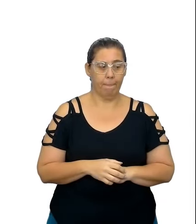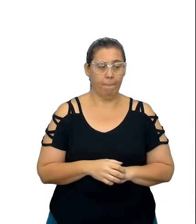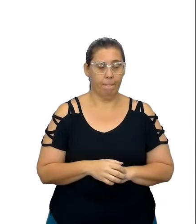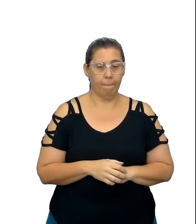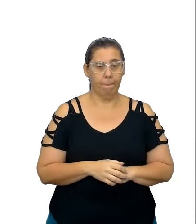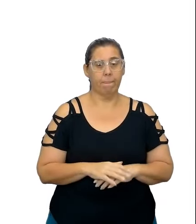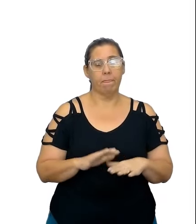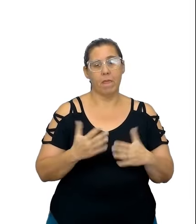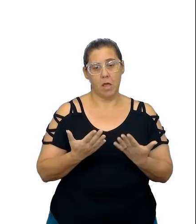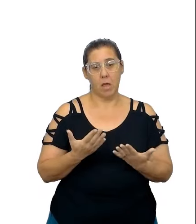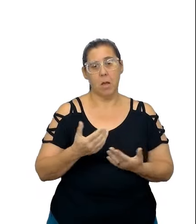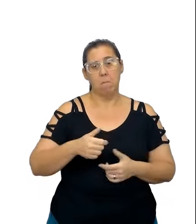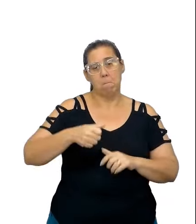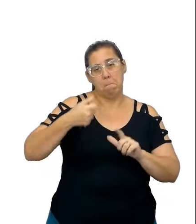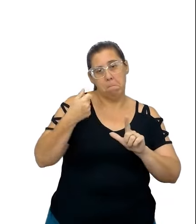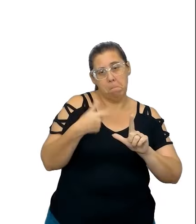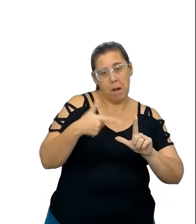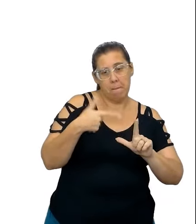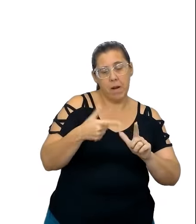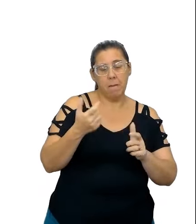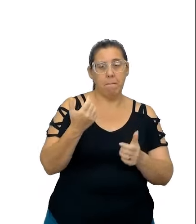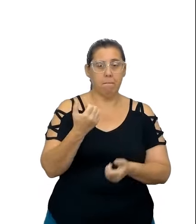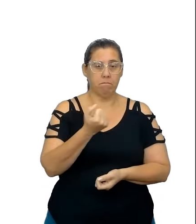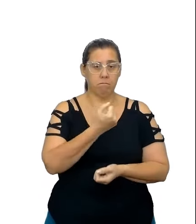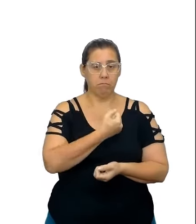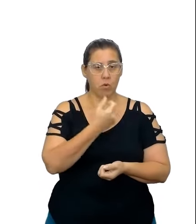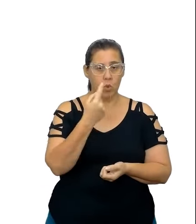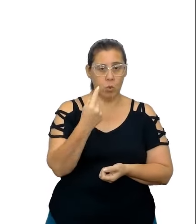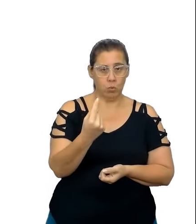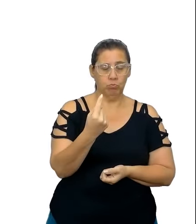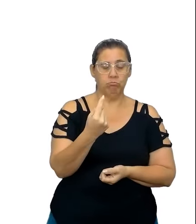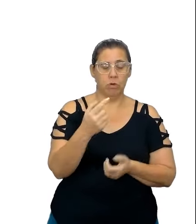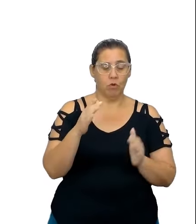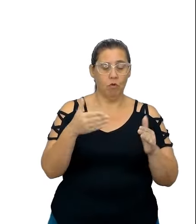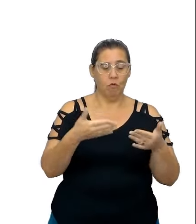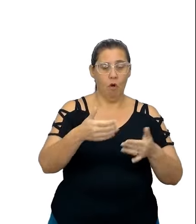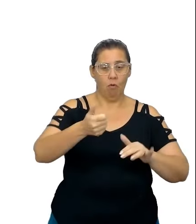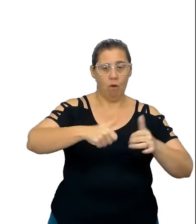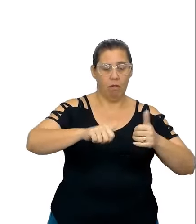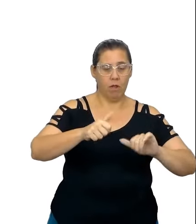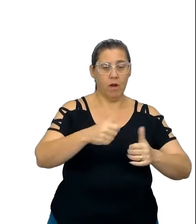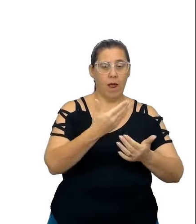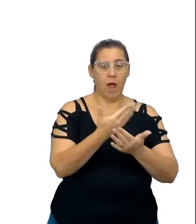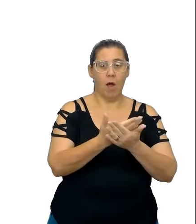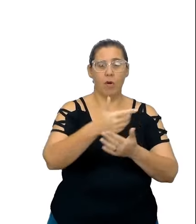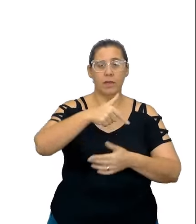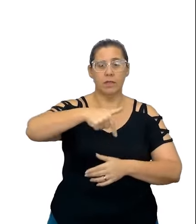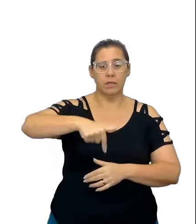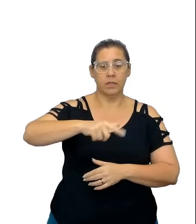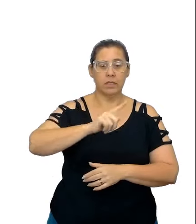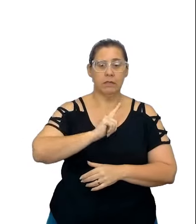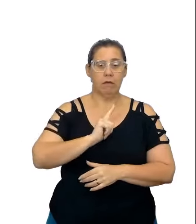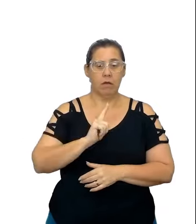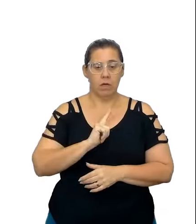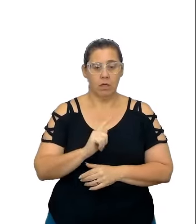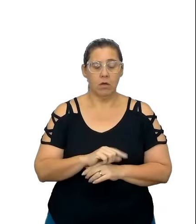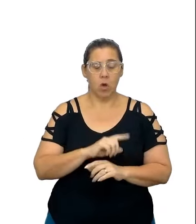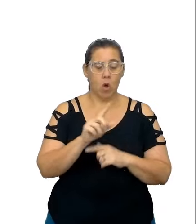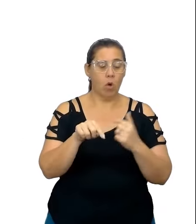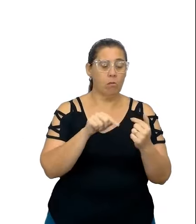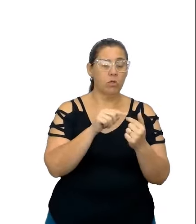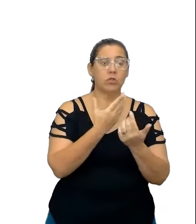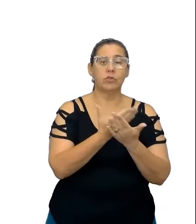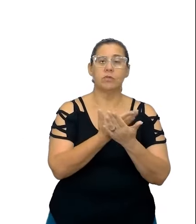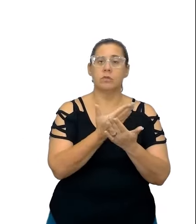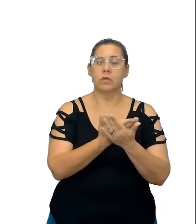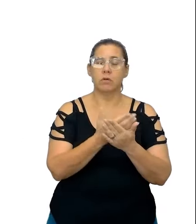Virou meme parte 1. Então, essa é a primeira, nosso primeiro foco de análise da aula 7. Tem lá, objetivos da